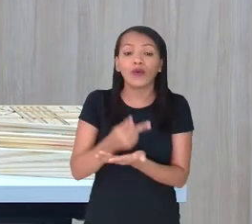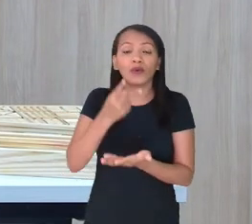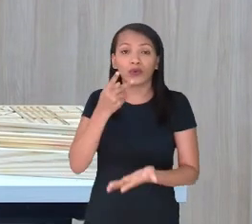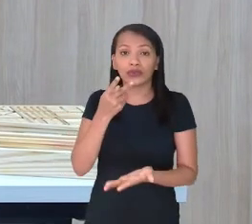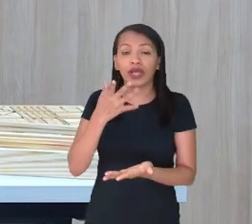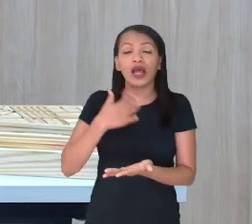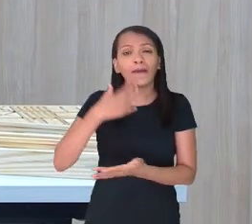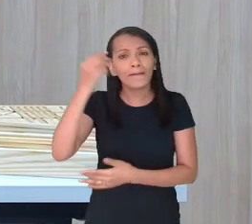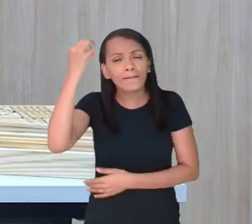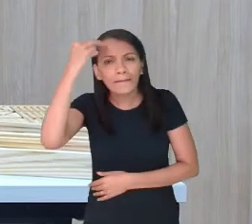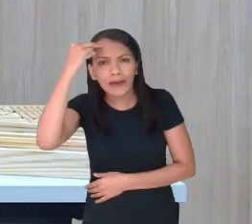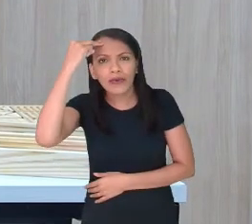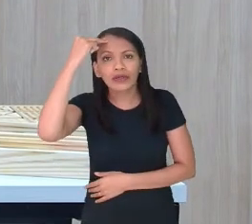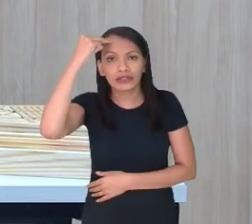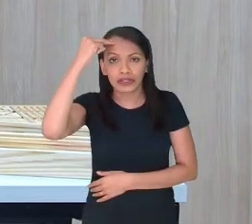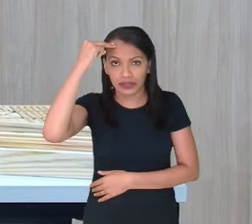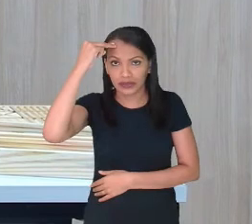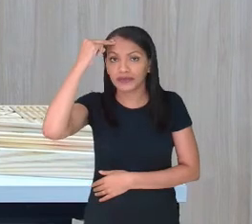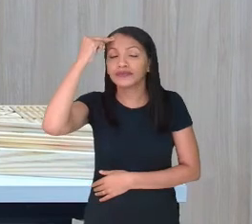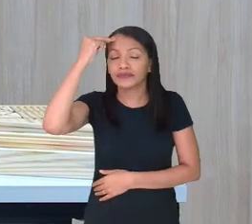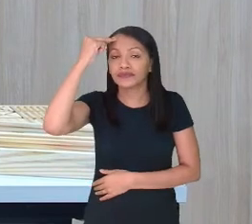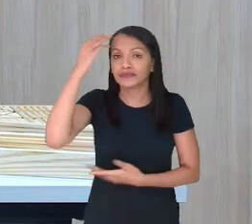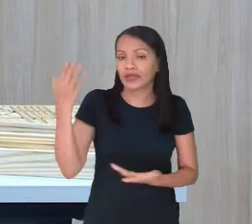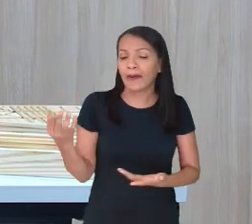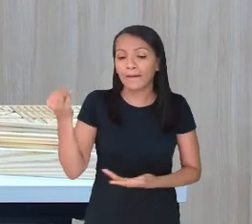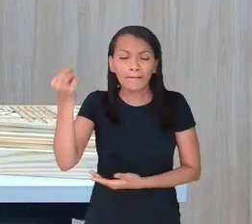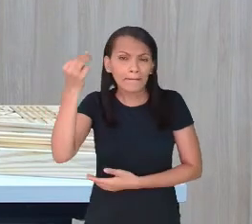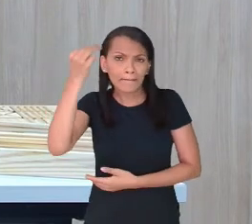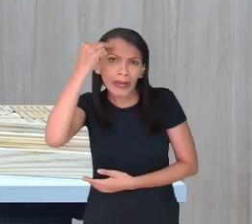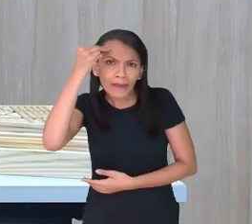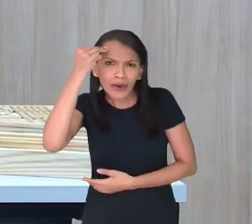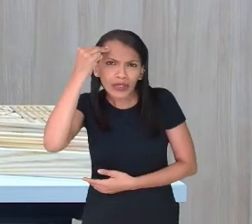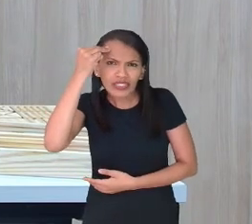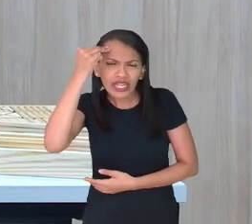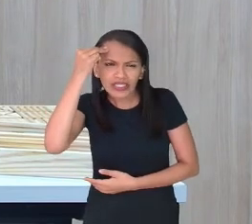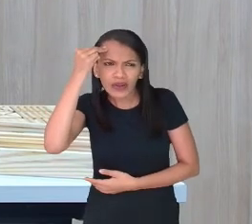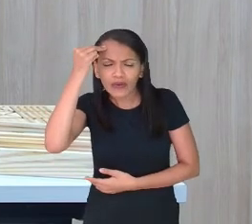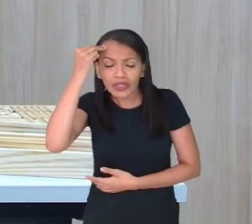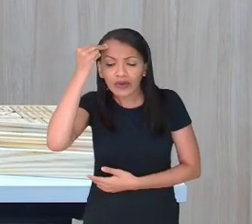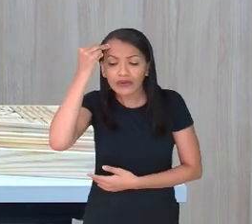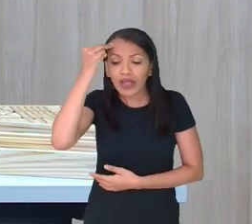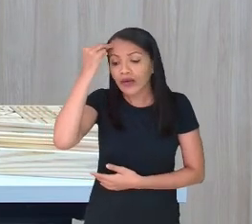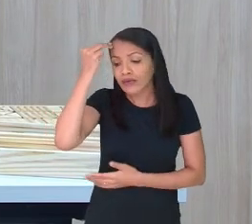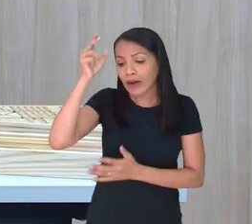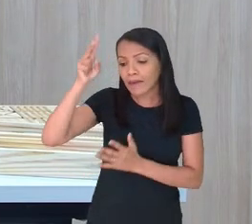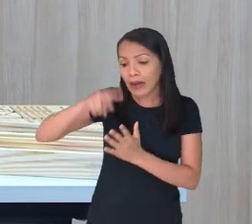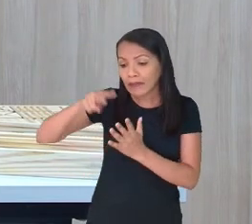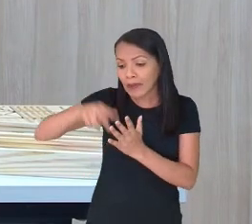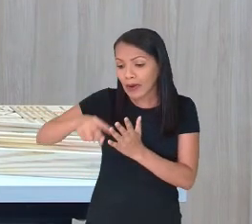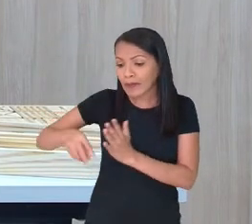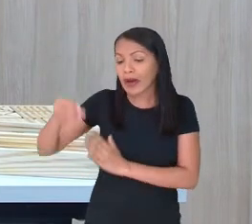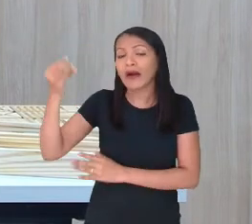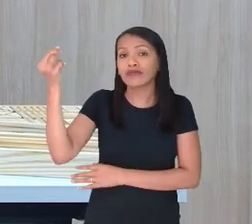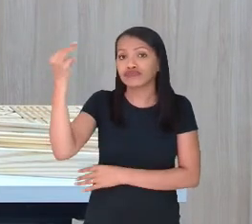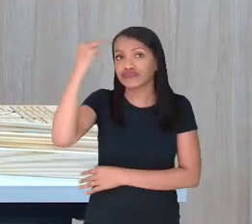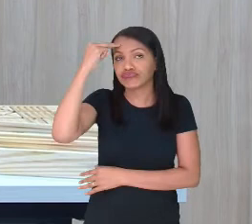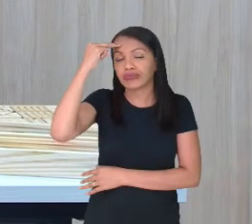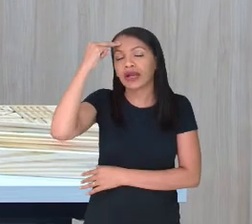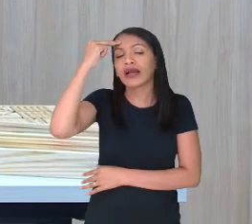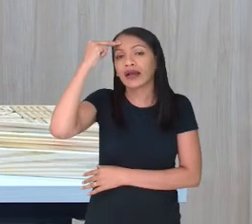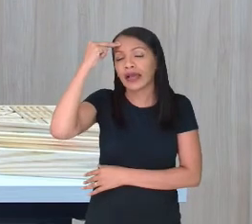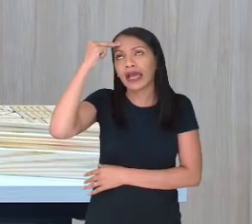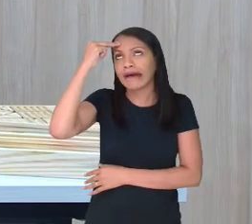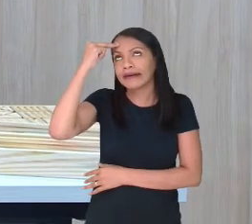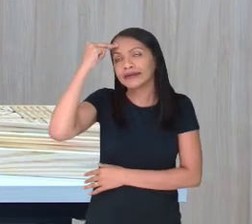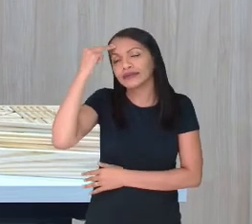a memorização. Não é a memorização de decorar, não é? É a memorização que a memória